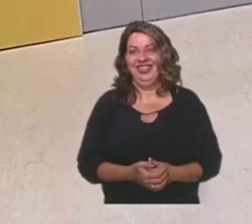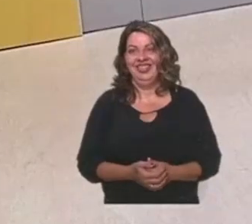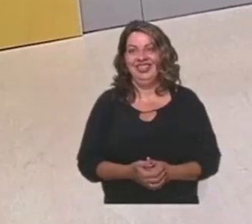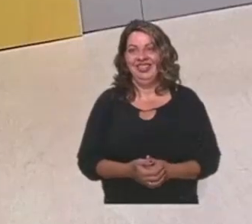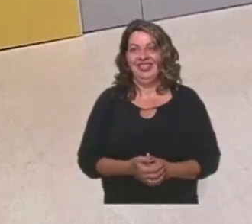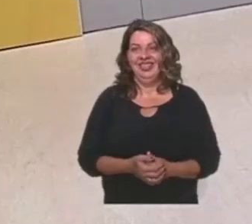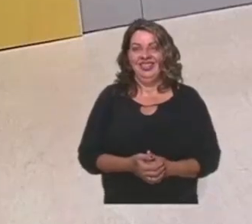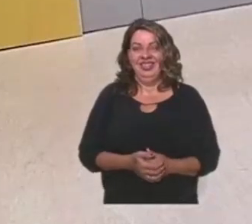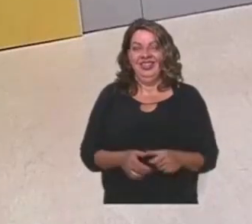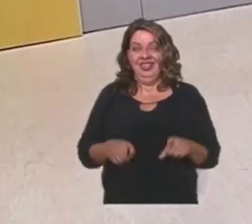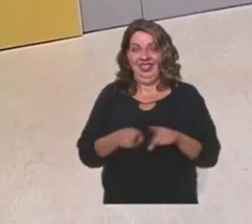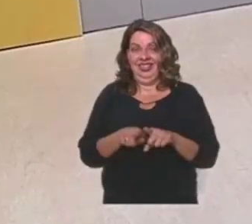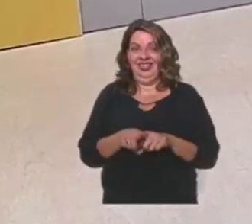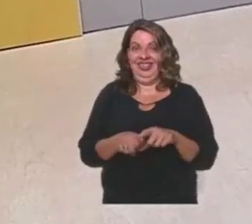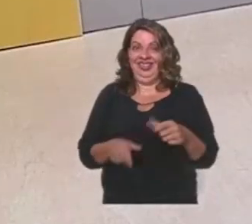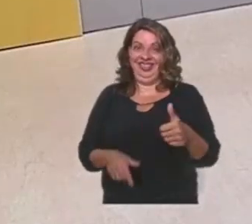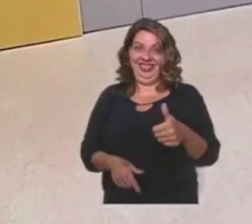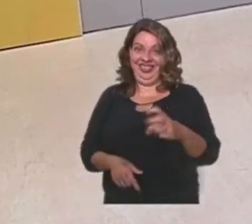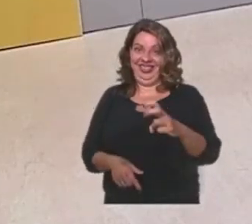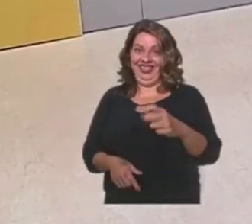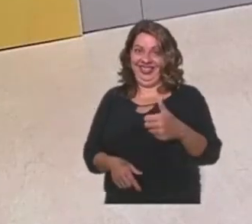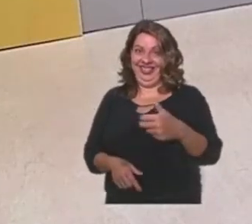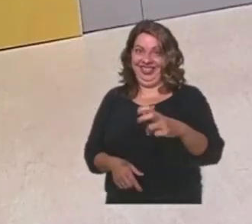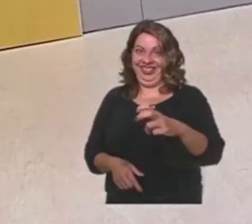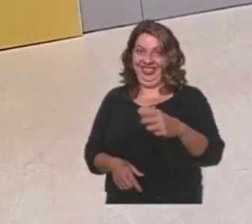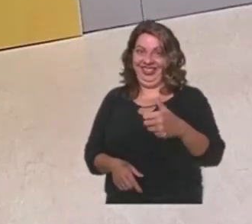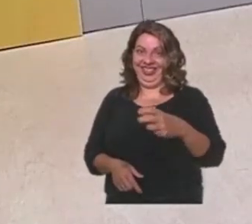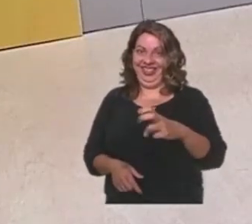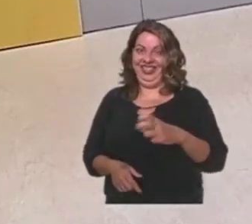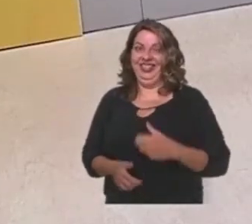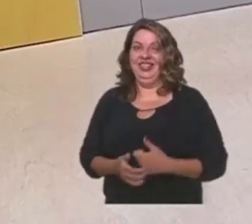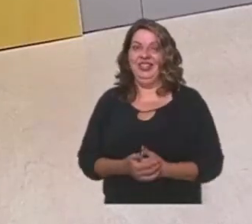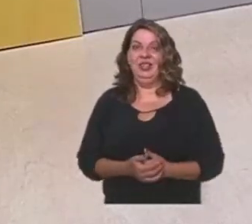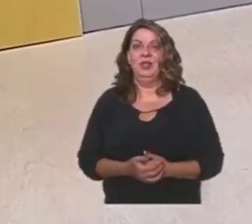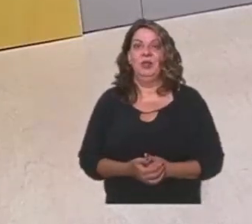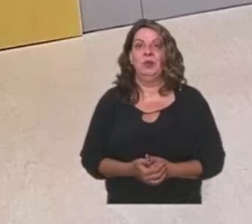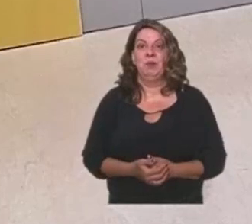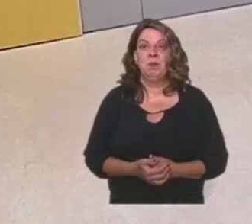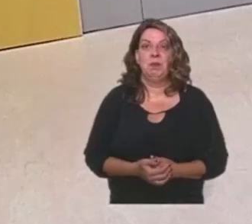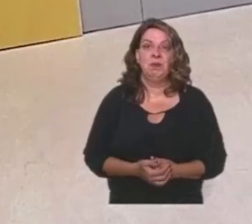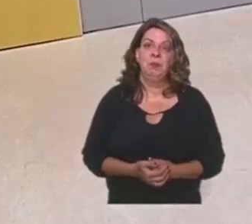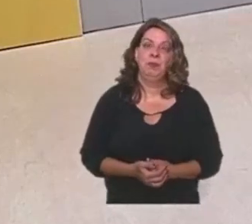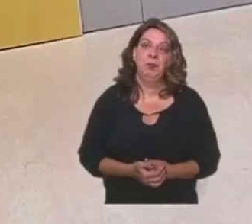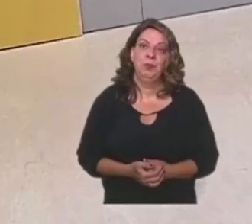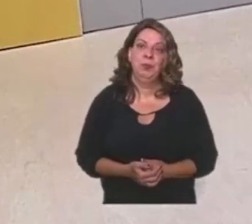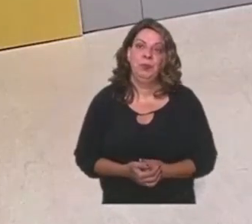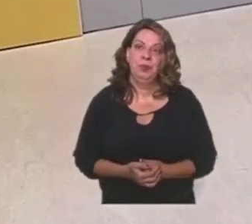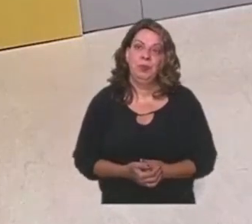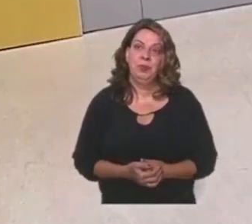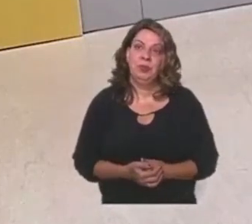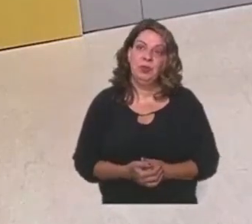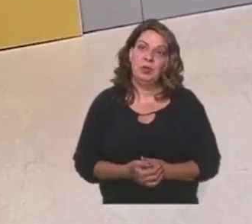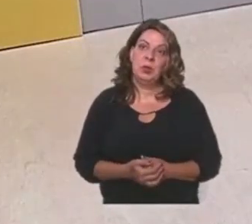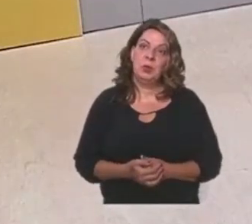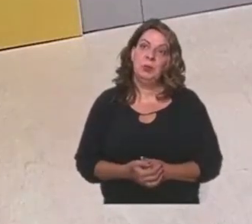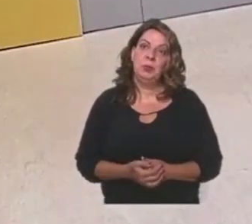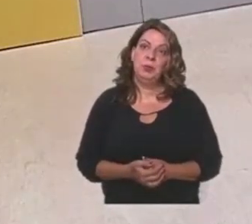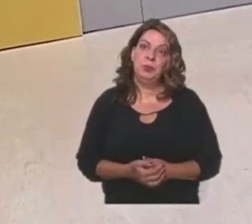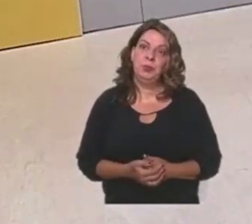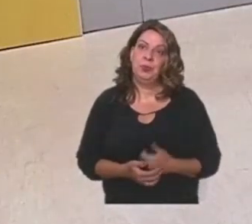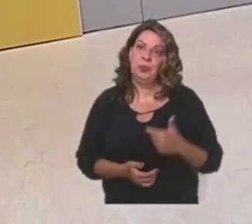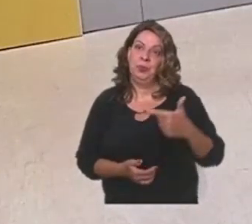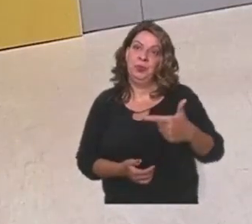51 subiu, sobe também a de número 15, marque aí, 15, vamos